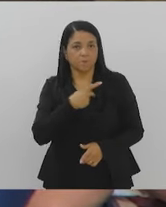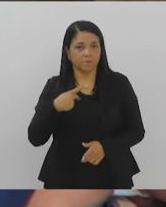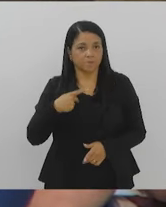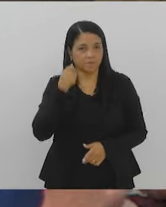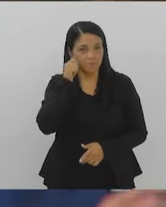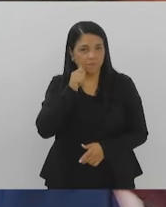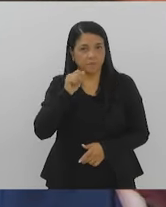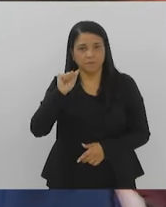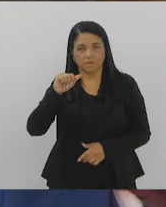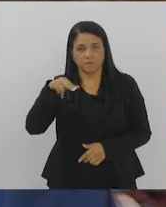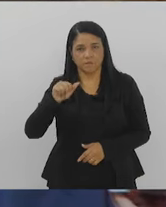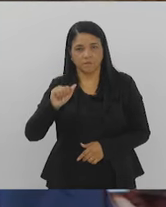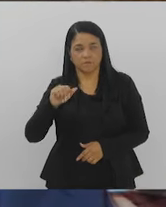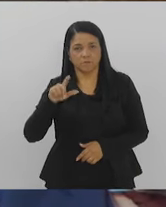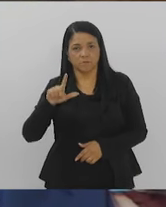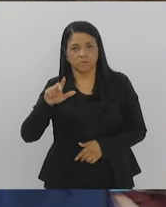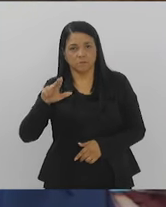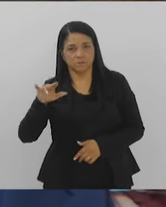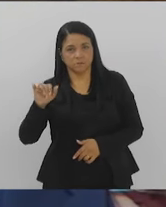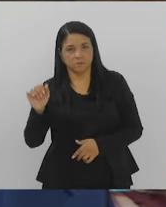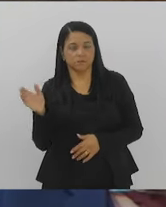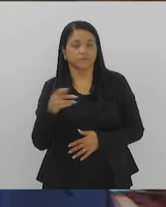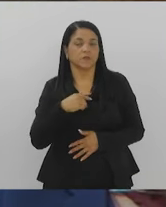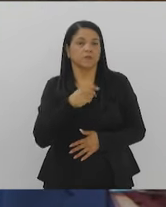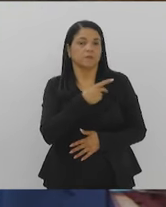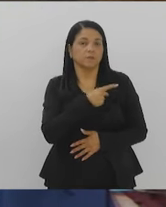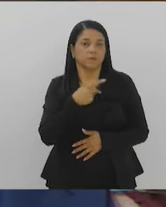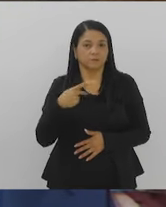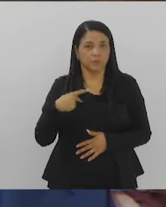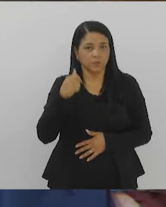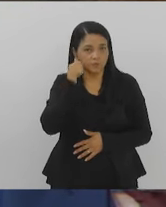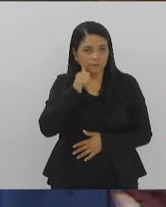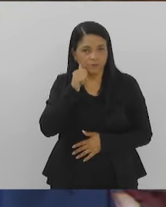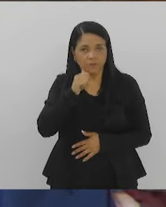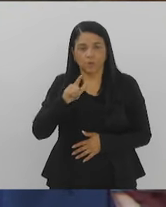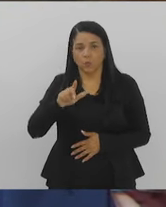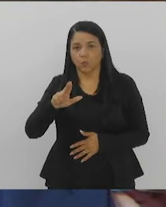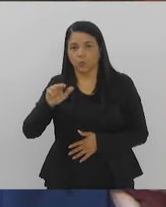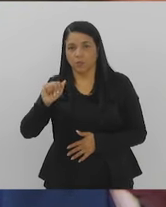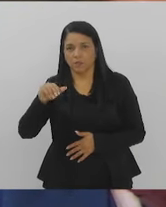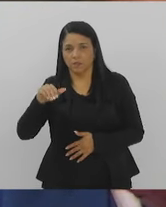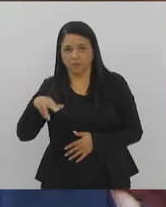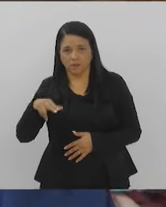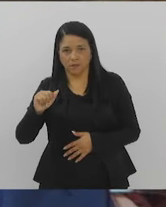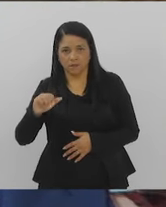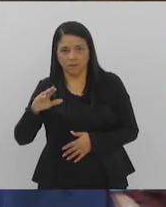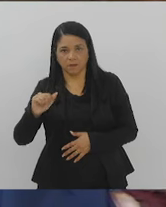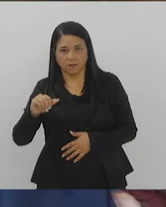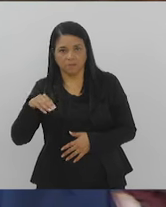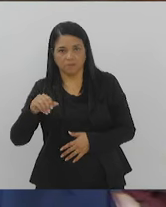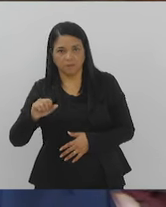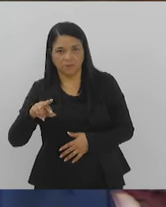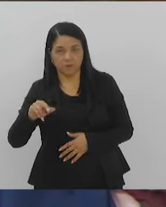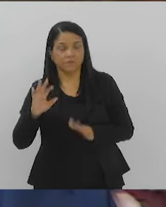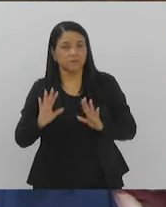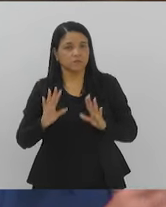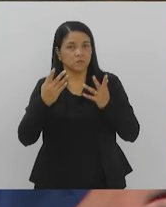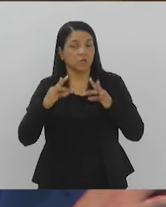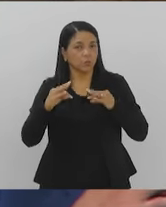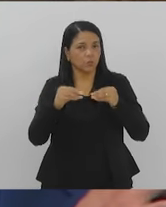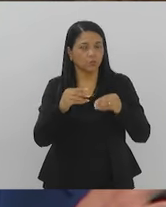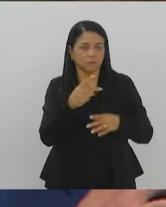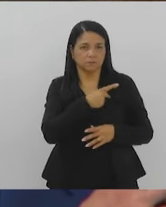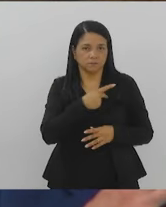Ana Lúcia, e da pastora Luana Câmara, quero saudar a todas as pastoras que aqui estão